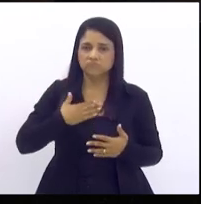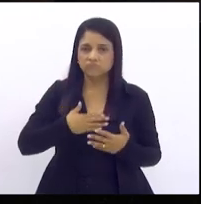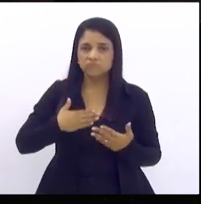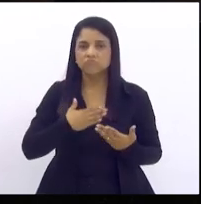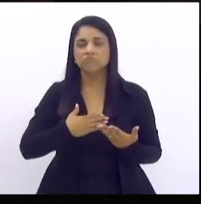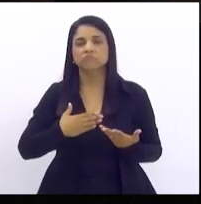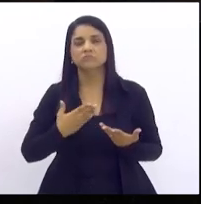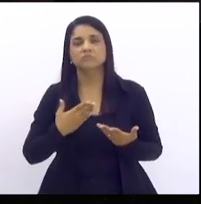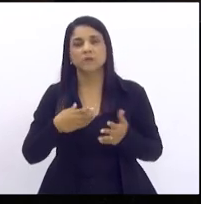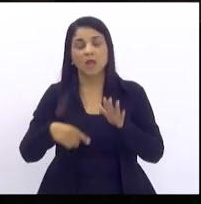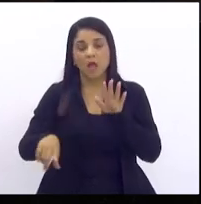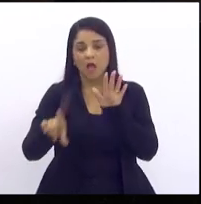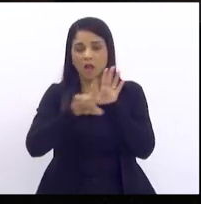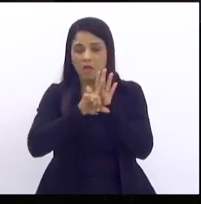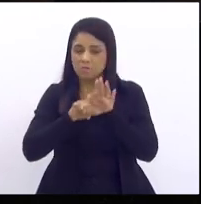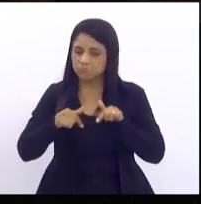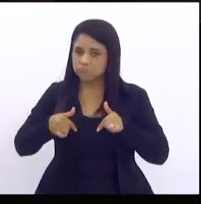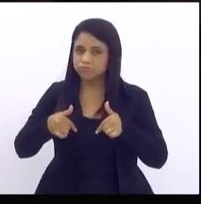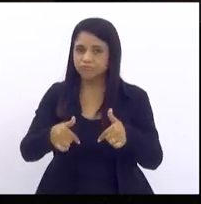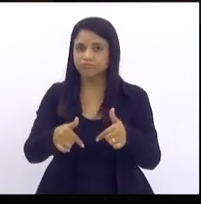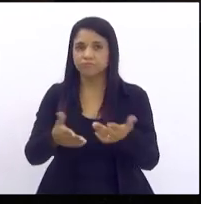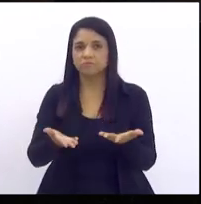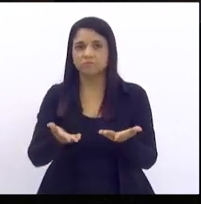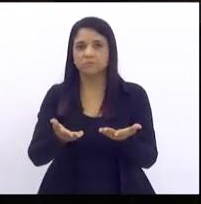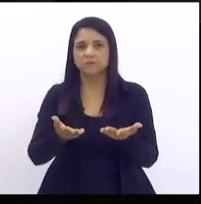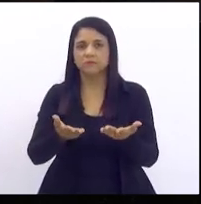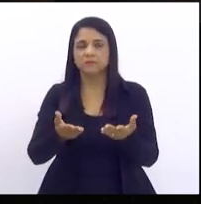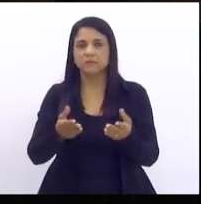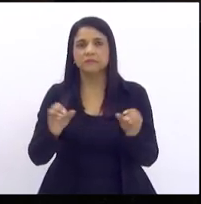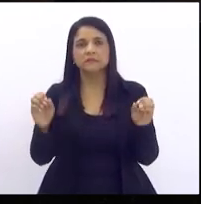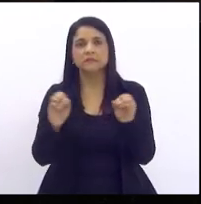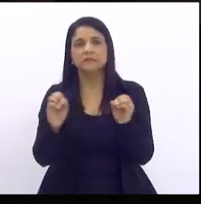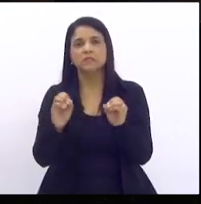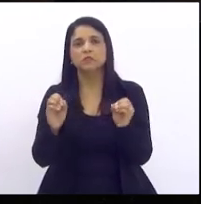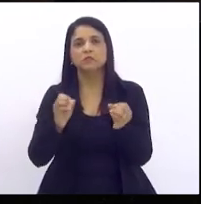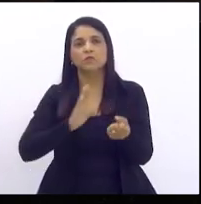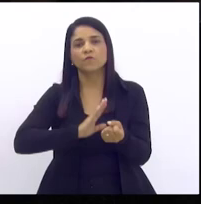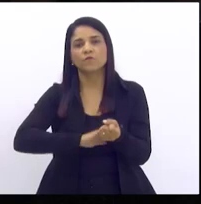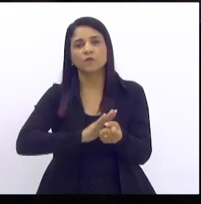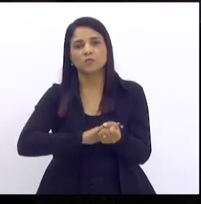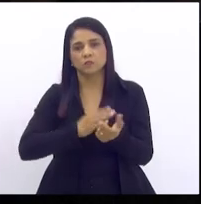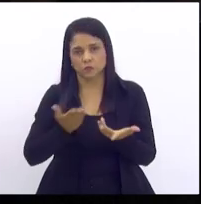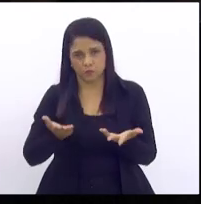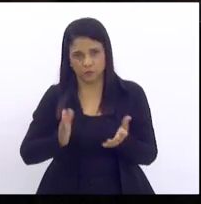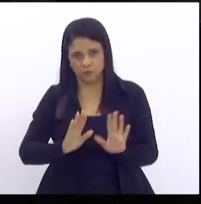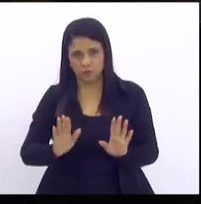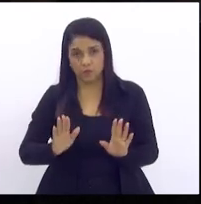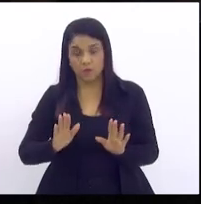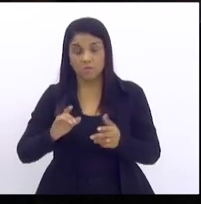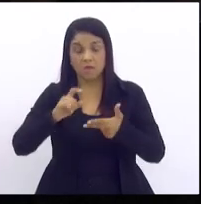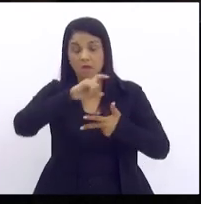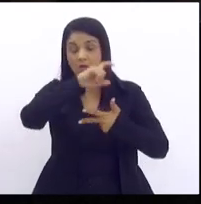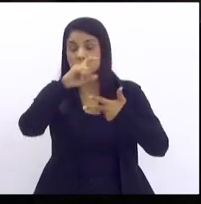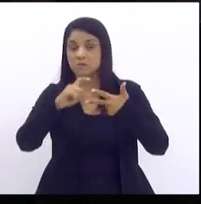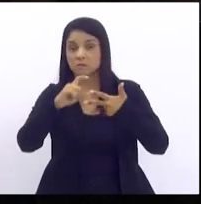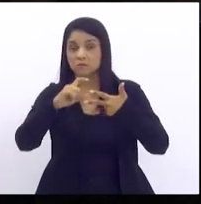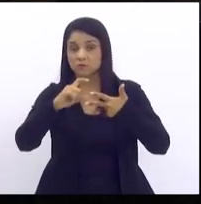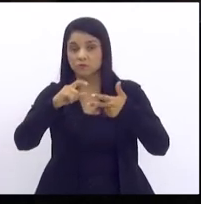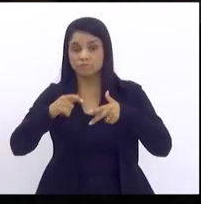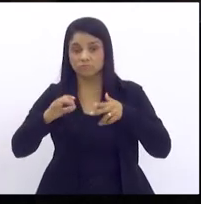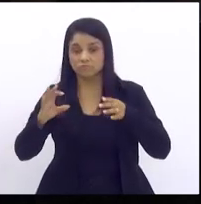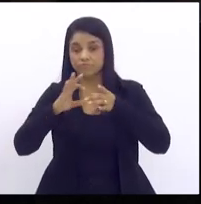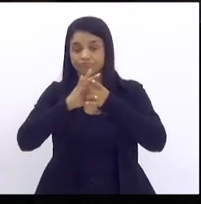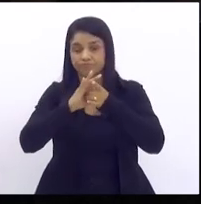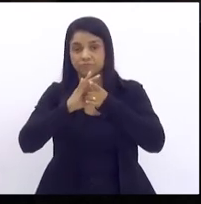estar vigorando, aí por um, sem vício de iniciativa nenhuma, porque é uma ação do Executivo com aprovação